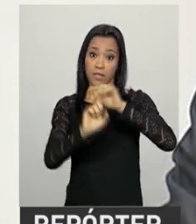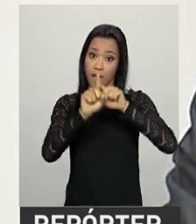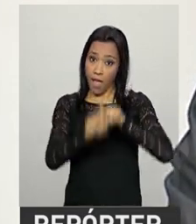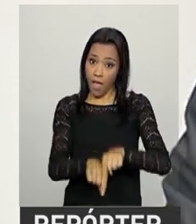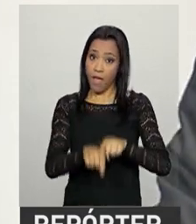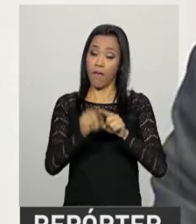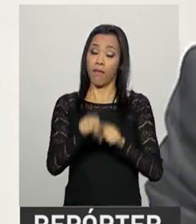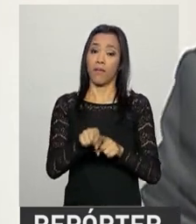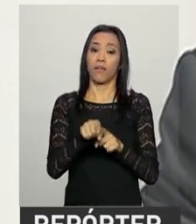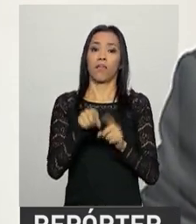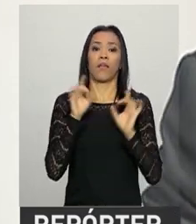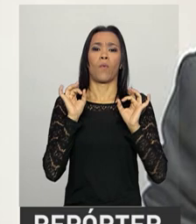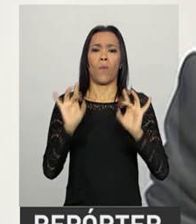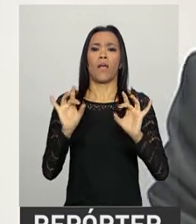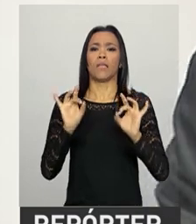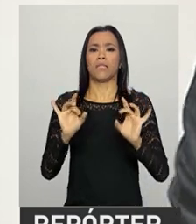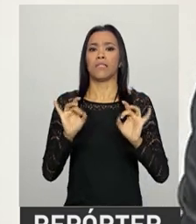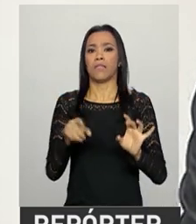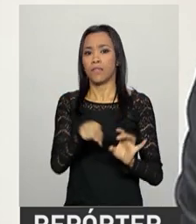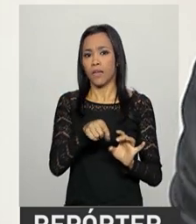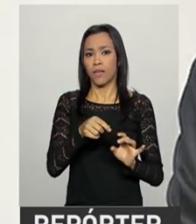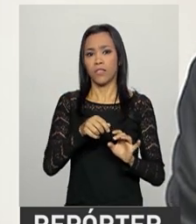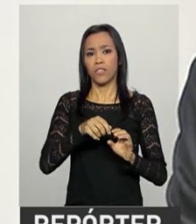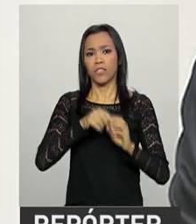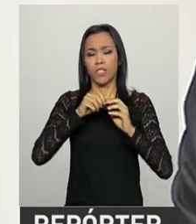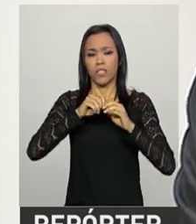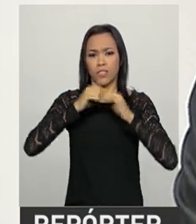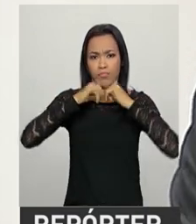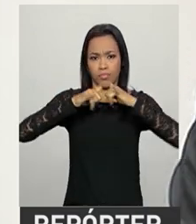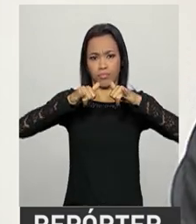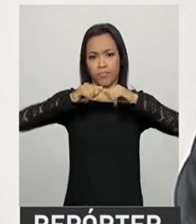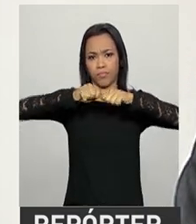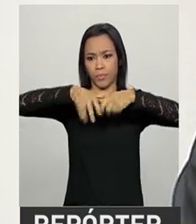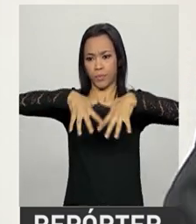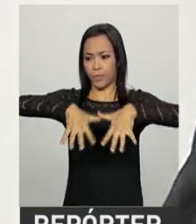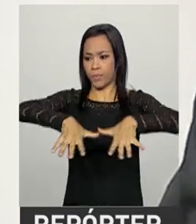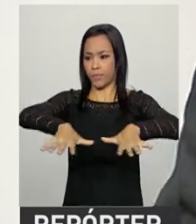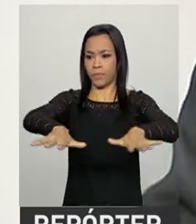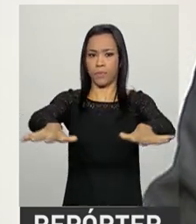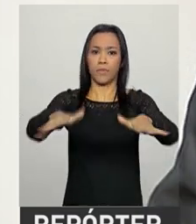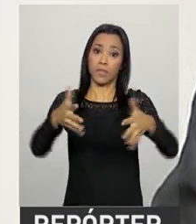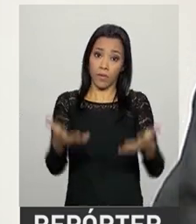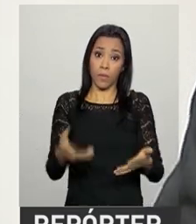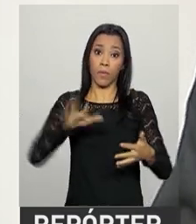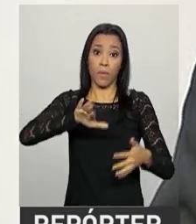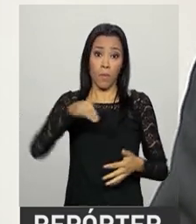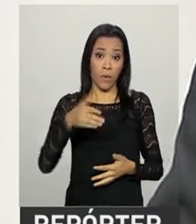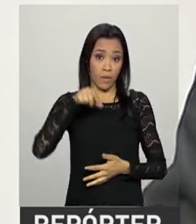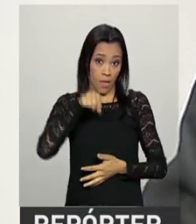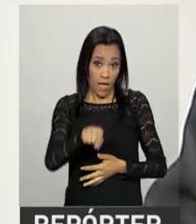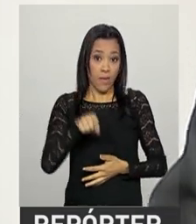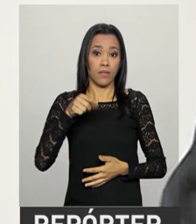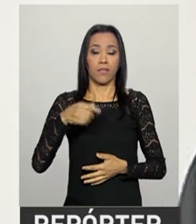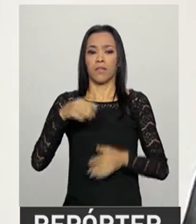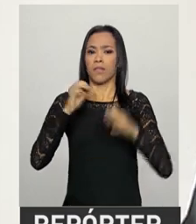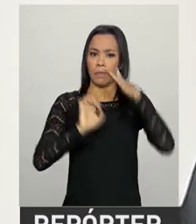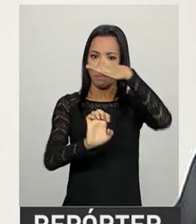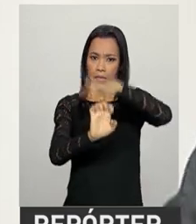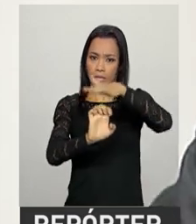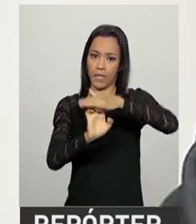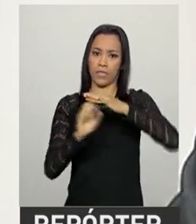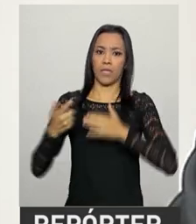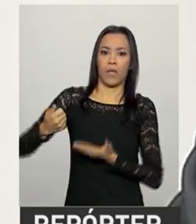a média da qualidade do serviço de distribuição para baixo, infelizmente. Então, na medida em que essas distribuidoras sejam compradas